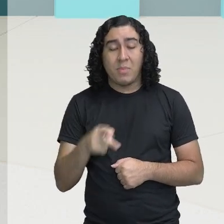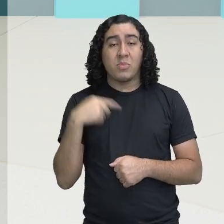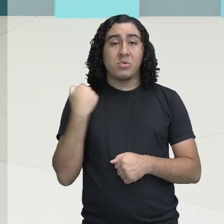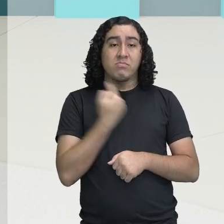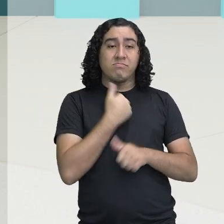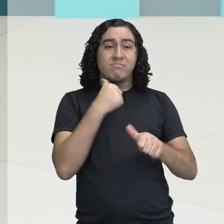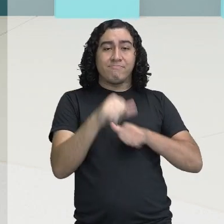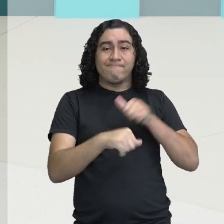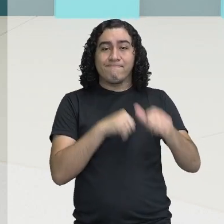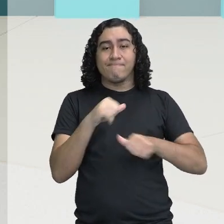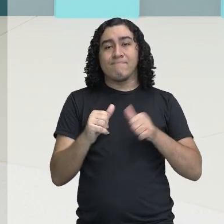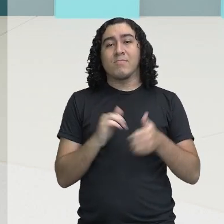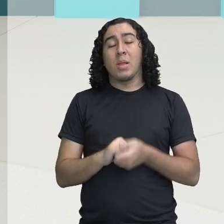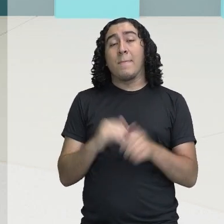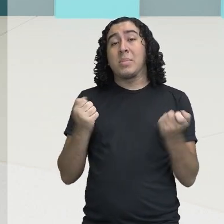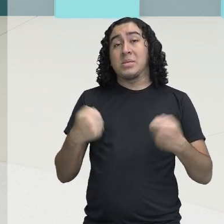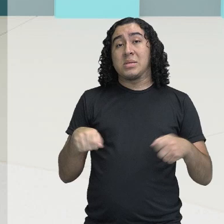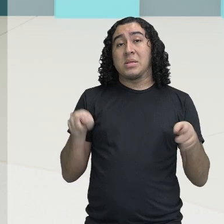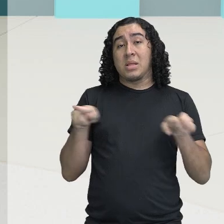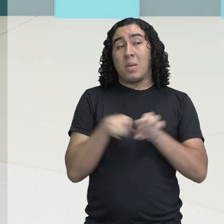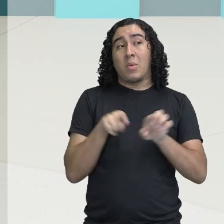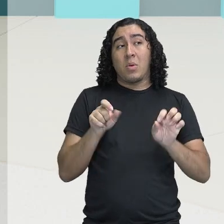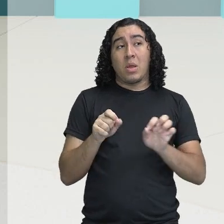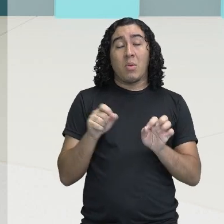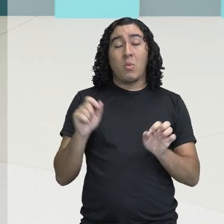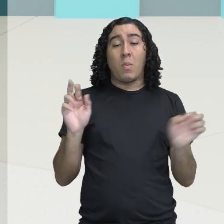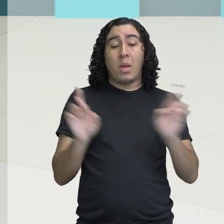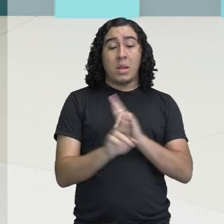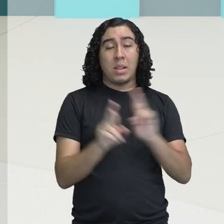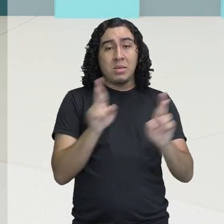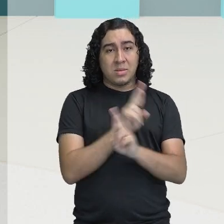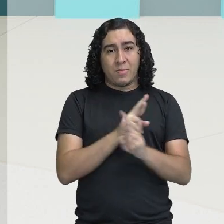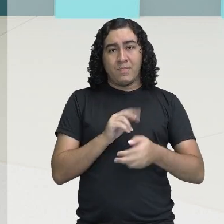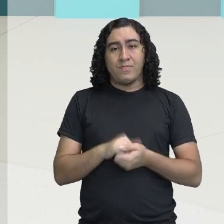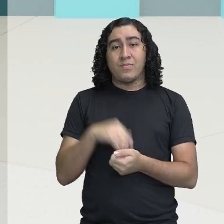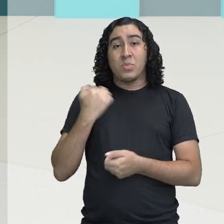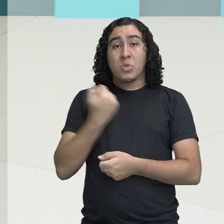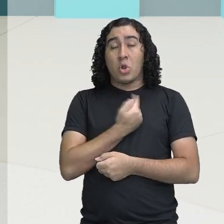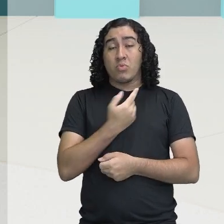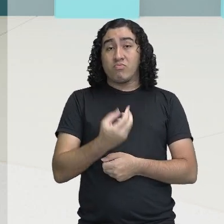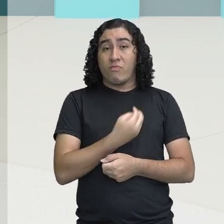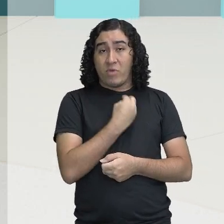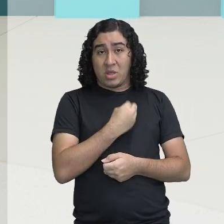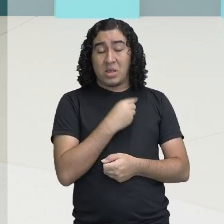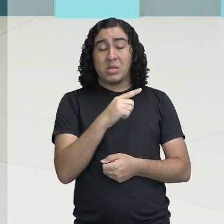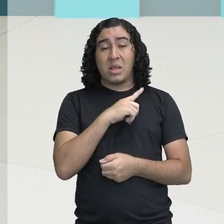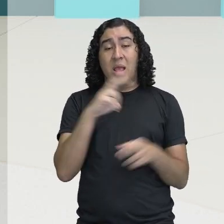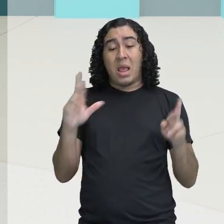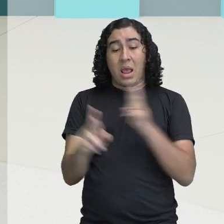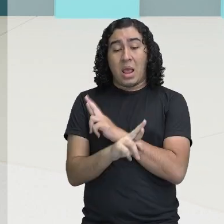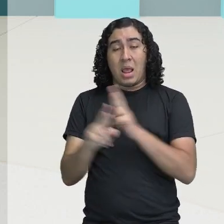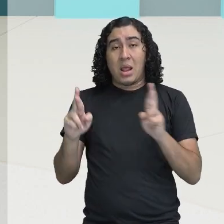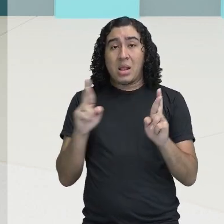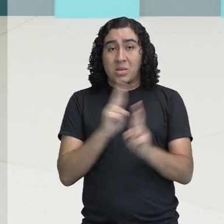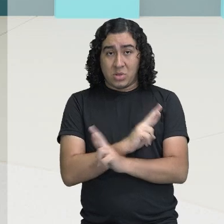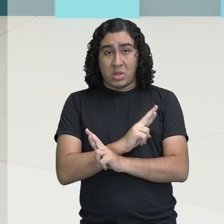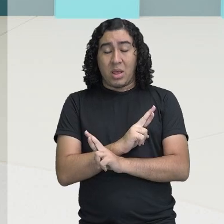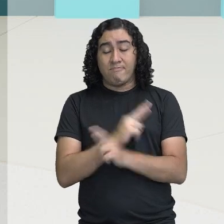mudando. E precisamos o quê? De uma relação. Somos seres relacionais que